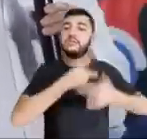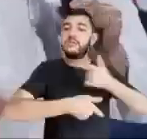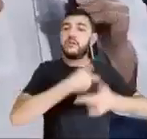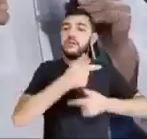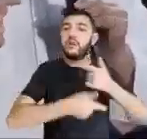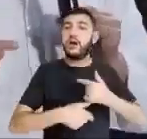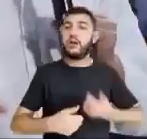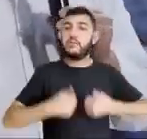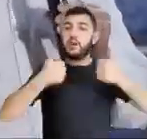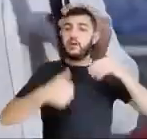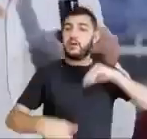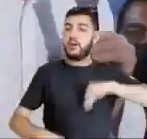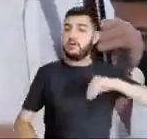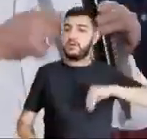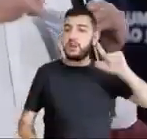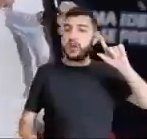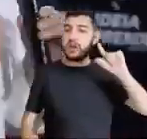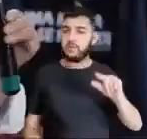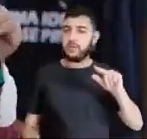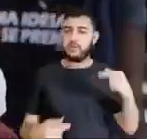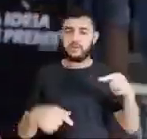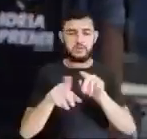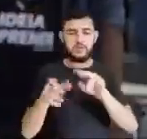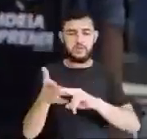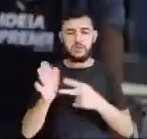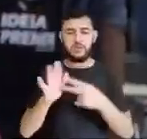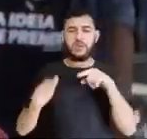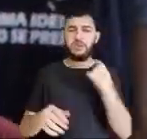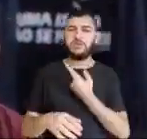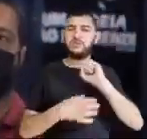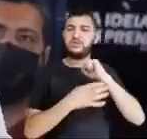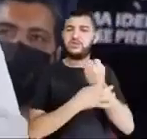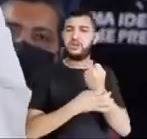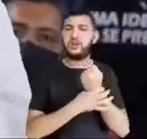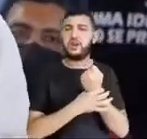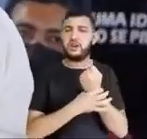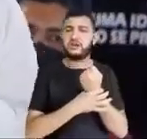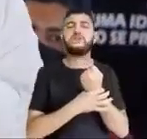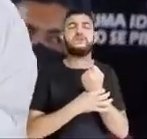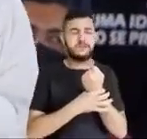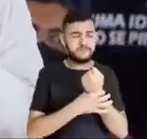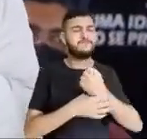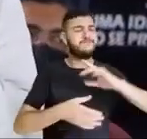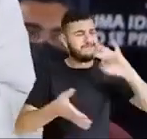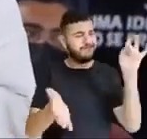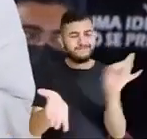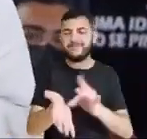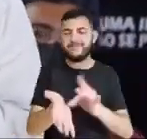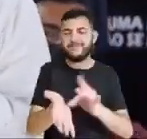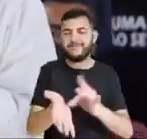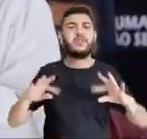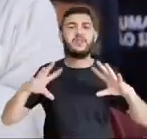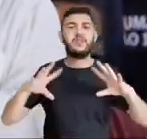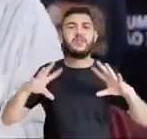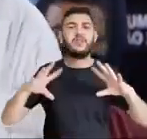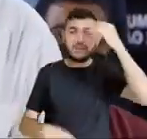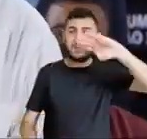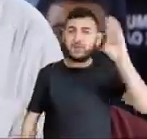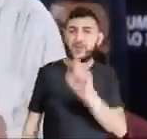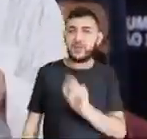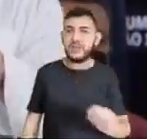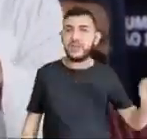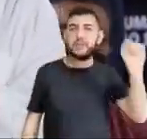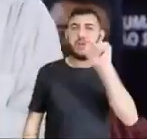mínimo, significa a gente garantir outra vez. Todo mundo nesse país vai tomar